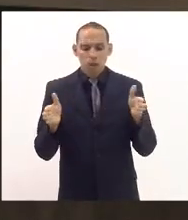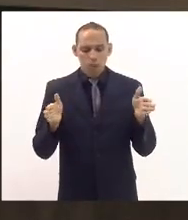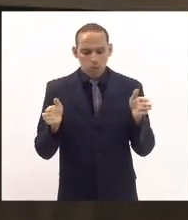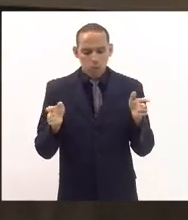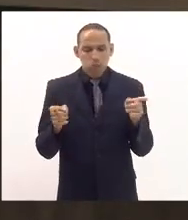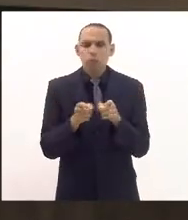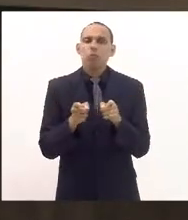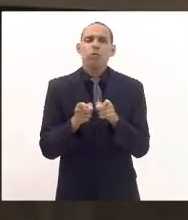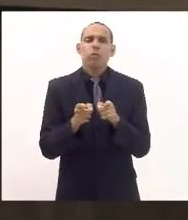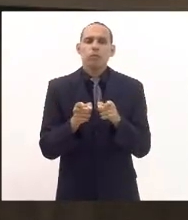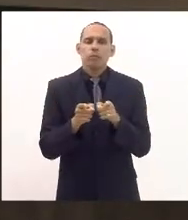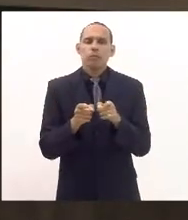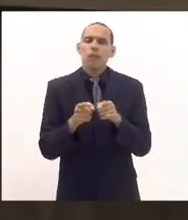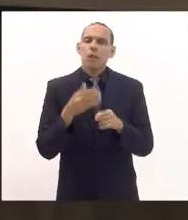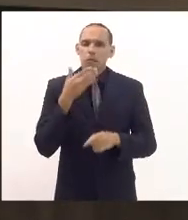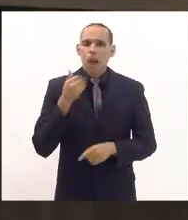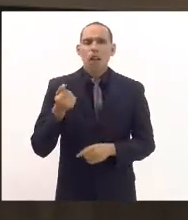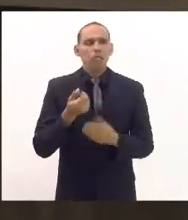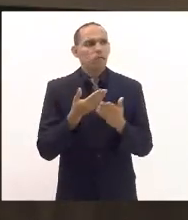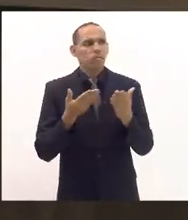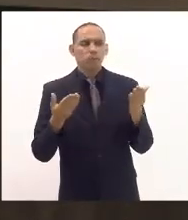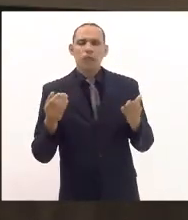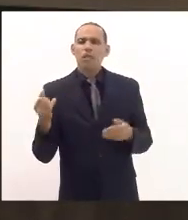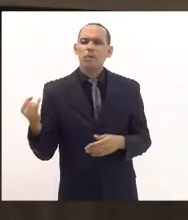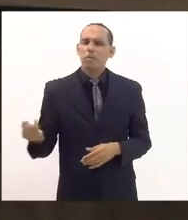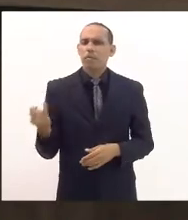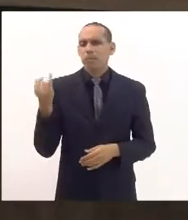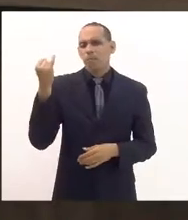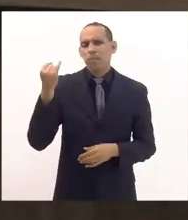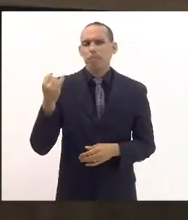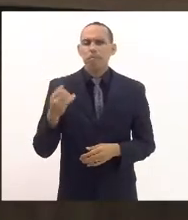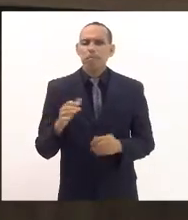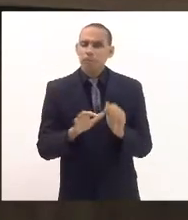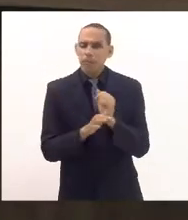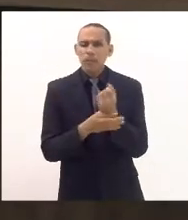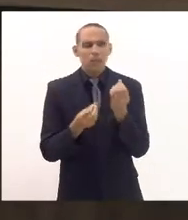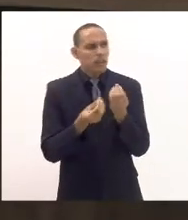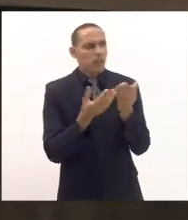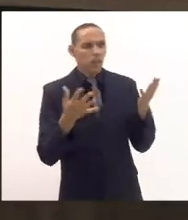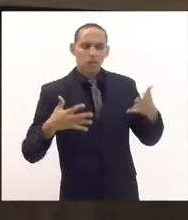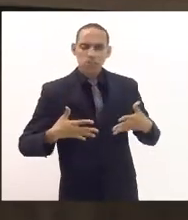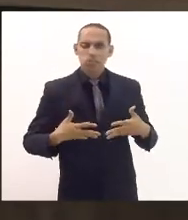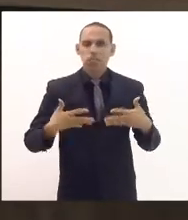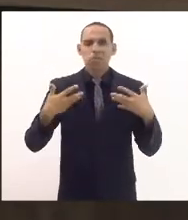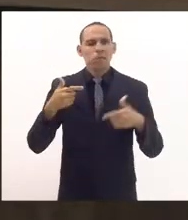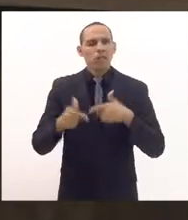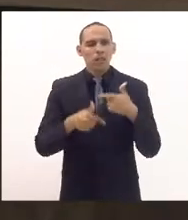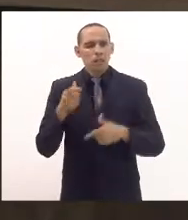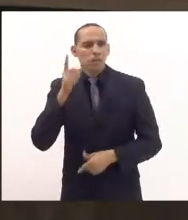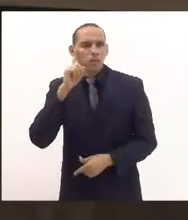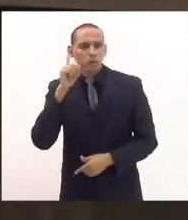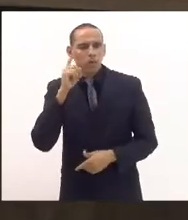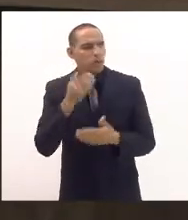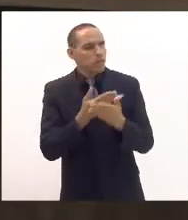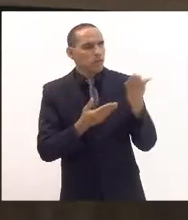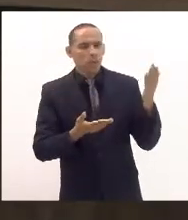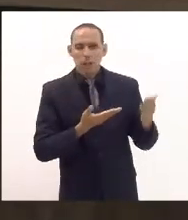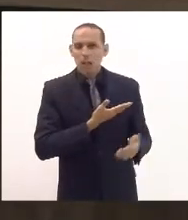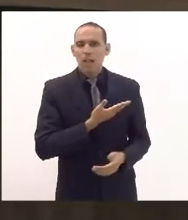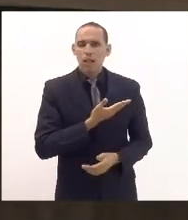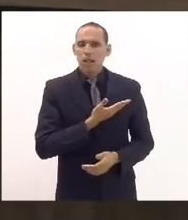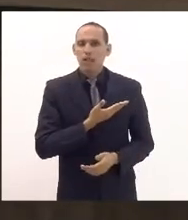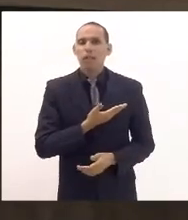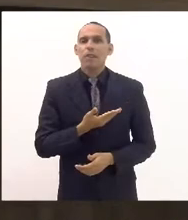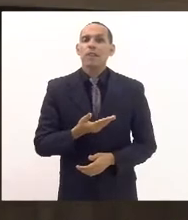possível esta melhoria que é fundamental para garantir a dignidade do trabalho cotidiano desses colegas